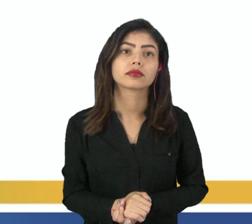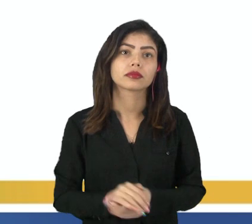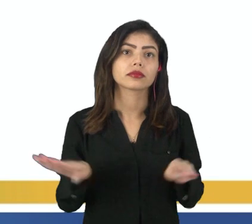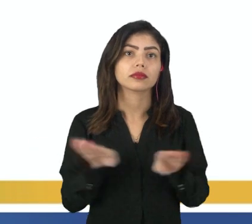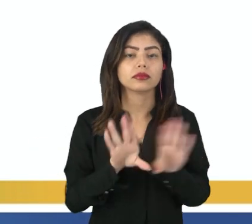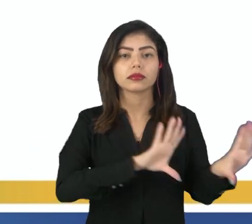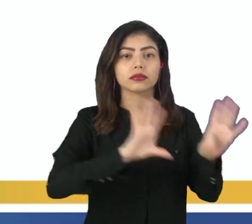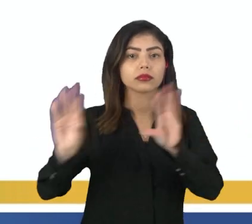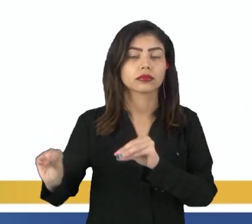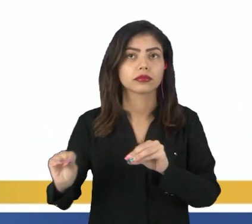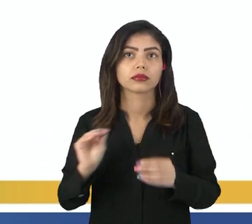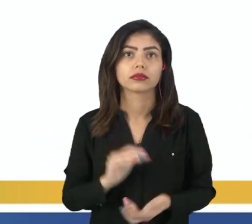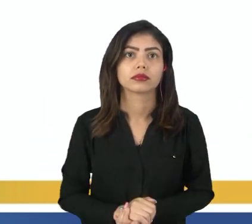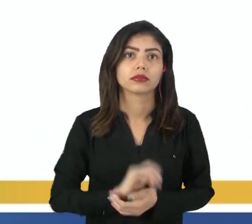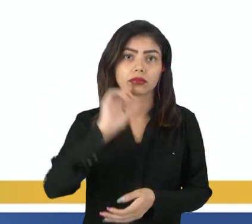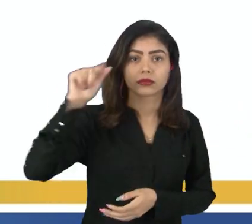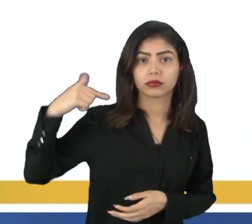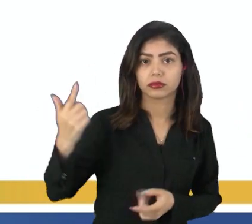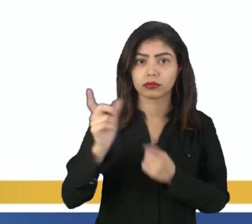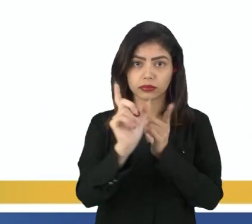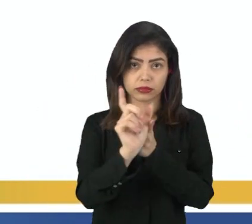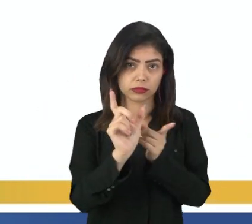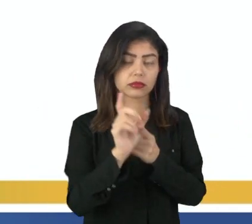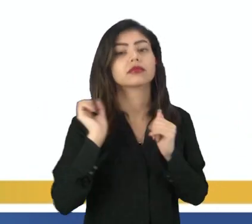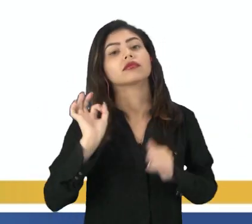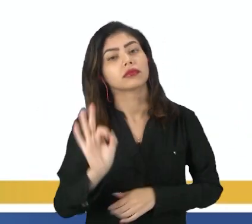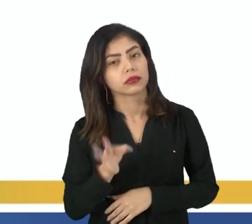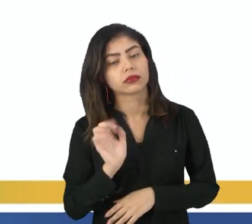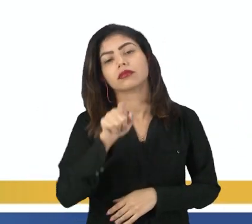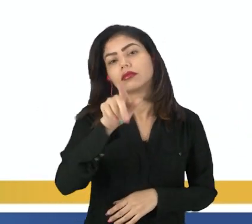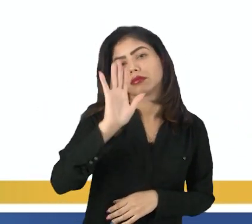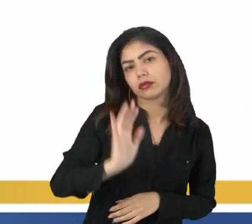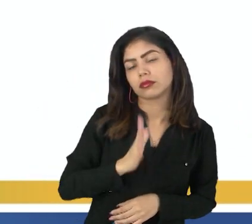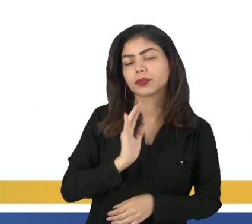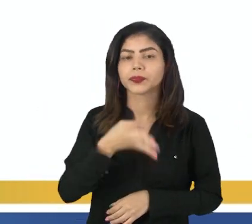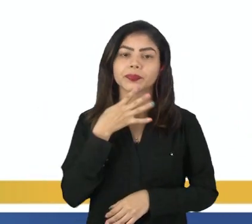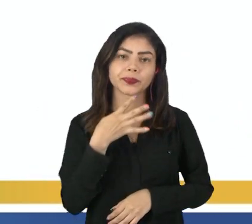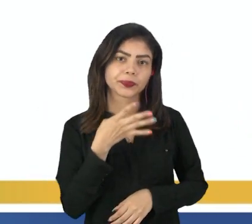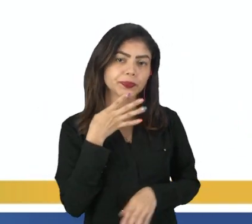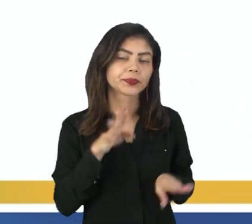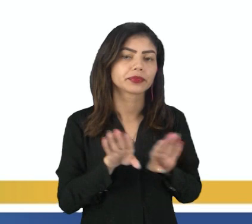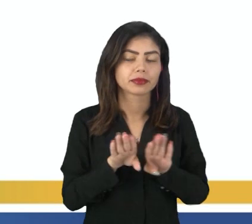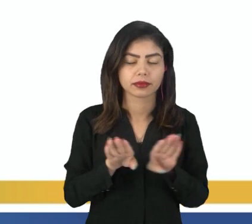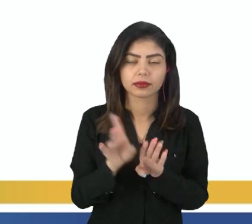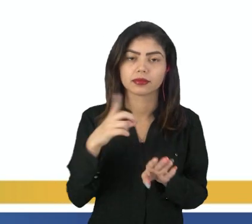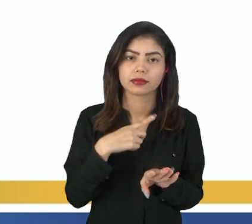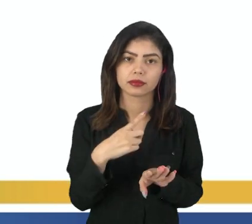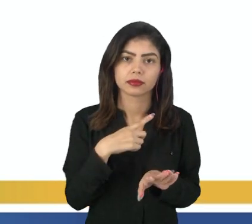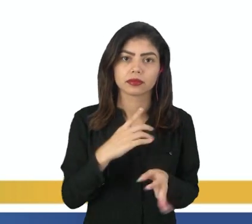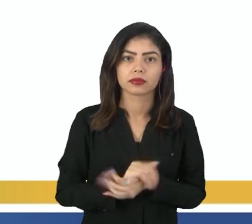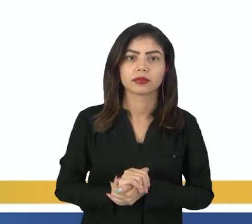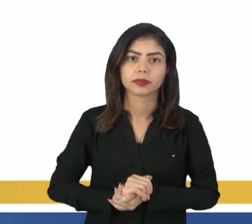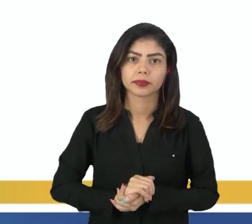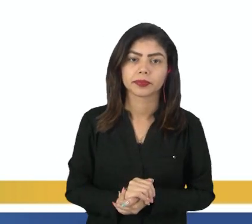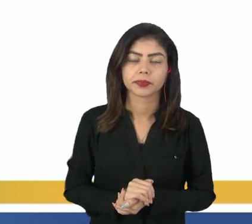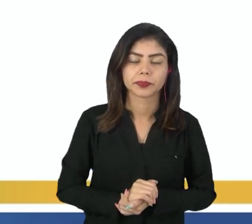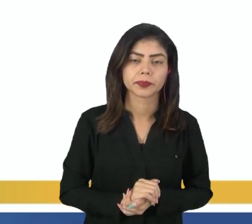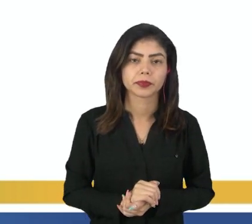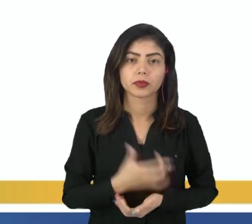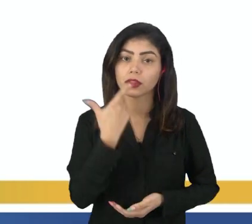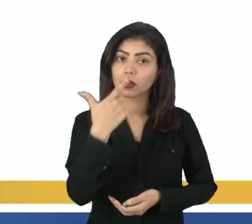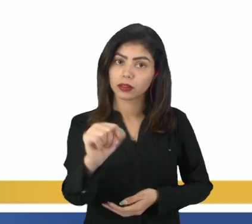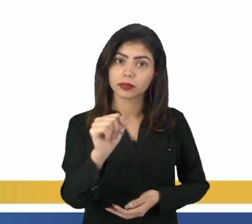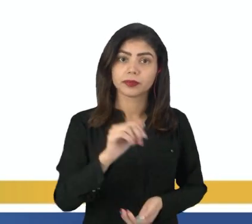quero também trazer um quadro com outras palavras que com certeza você já deve ter ouvido falar que ela tem a sua origem, né,